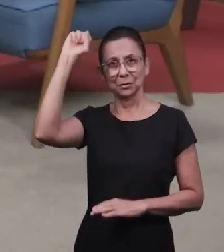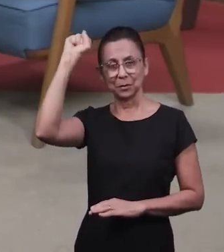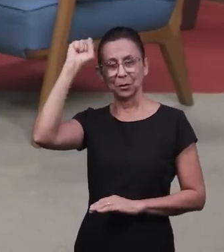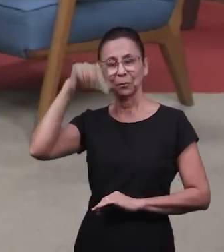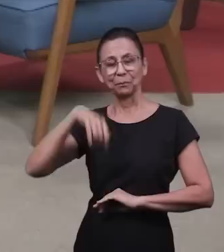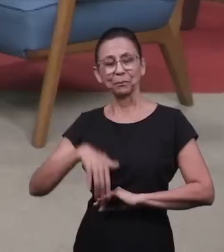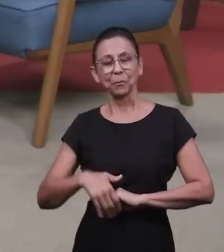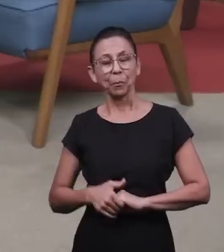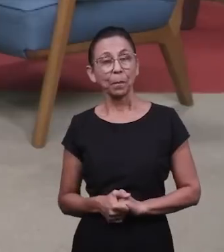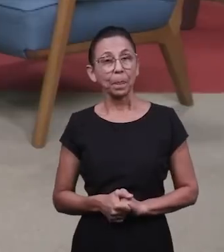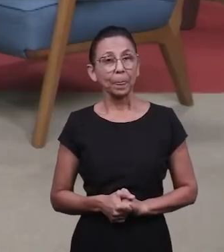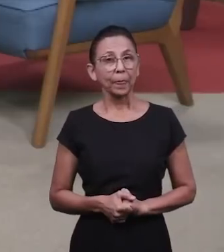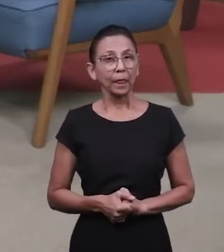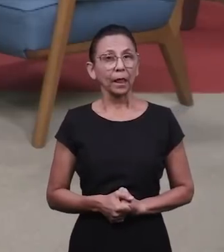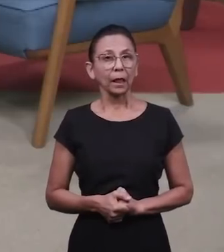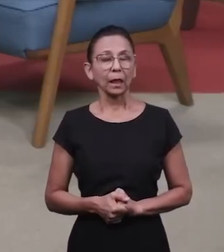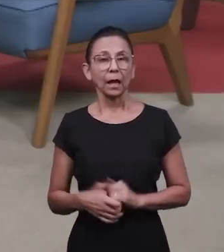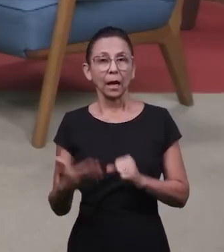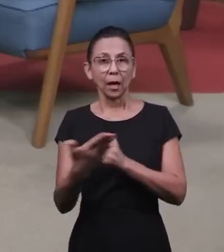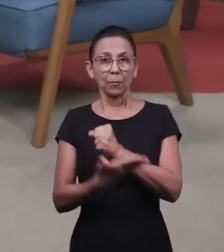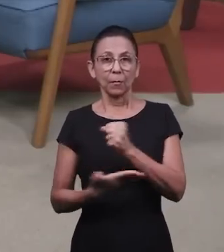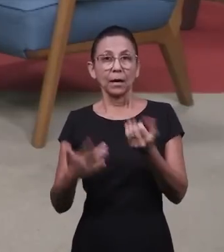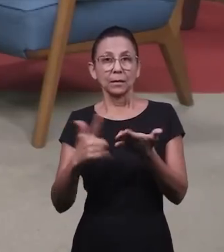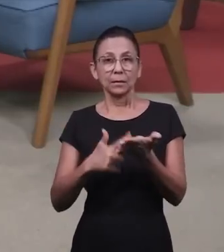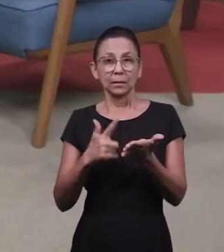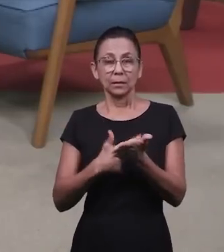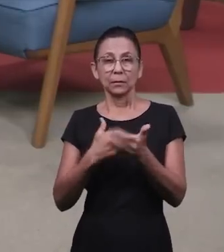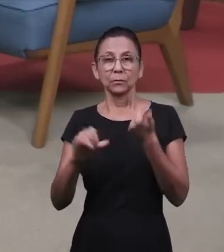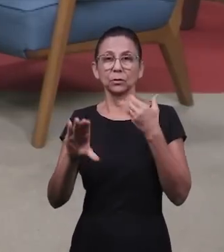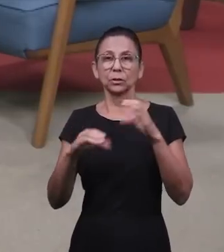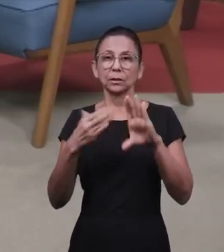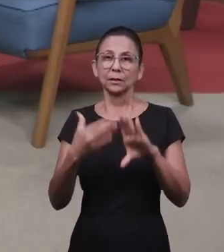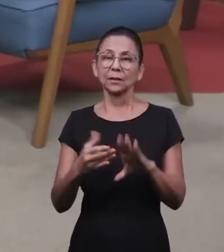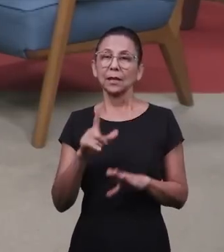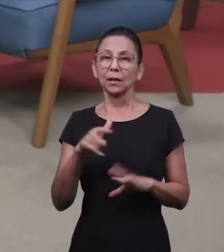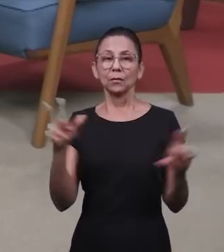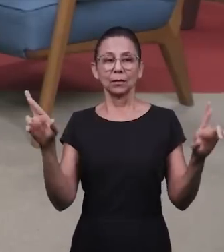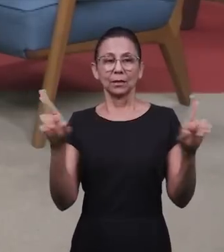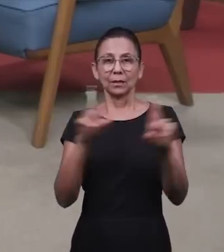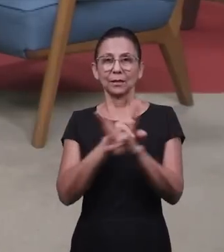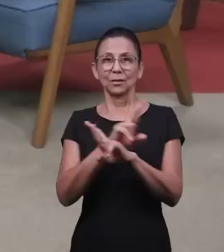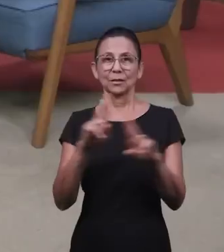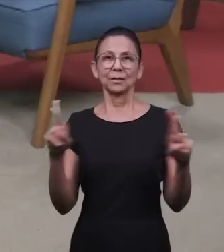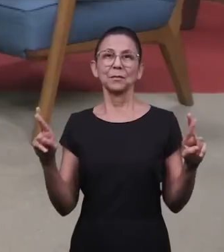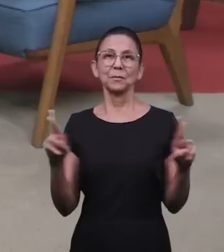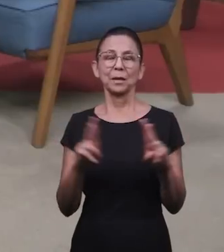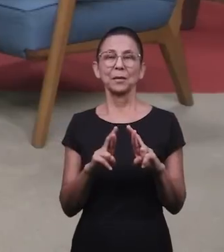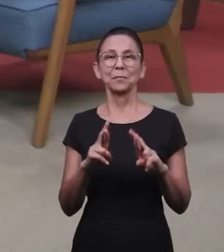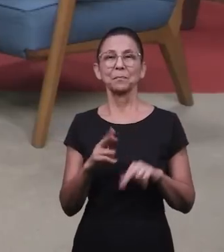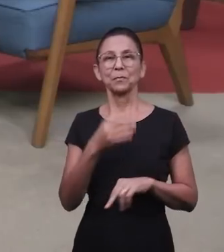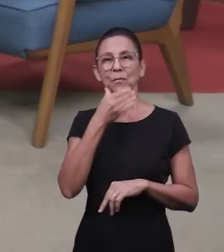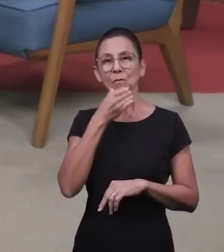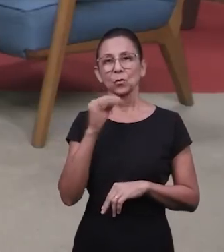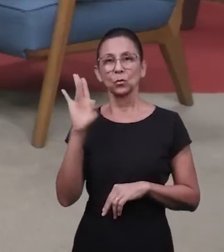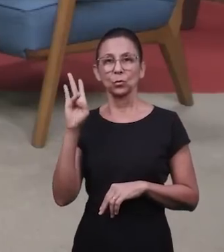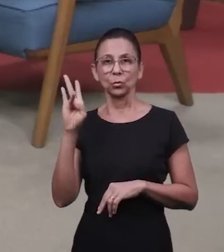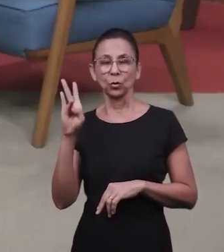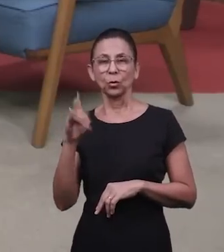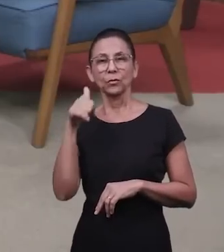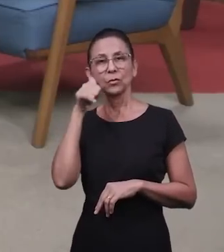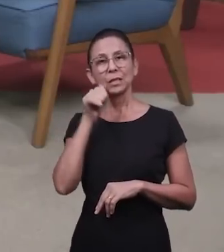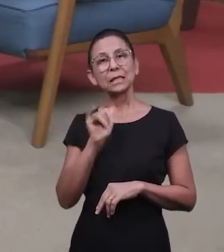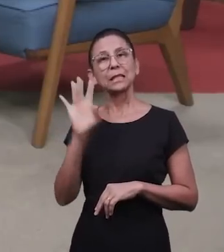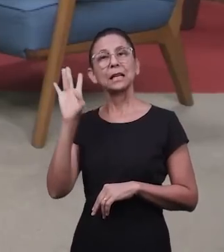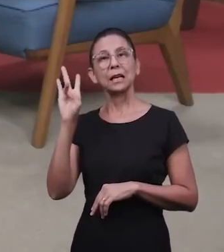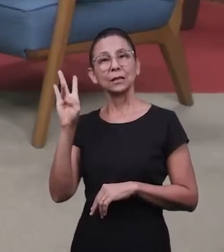de Cantares, a base dele é esse relacionamento do noivo